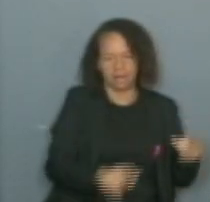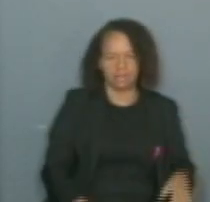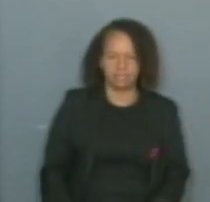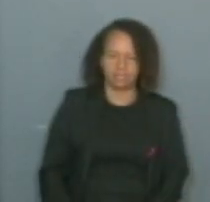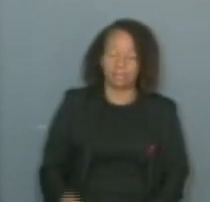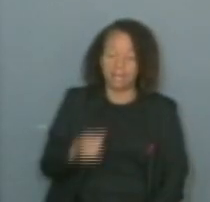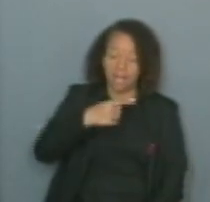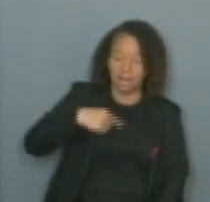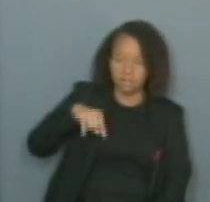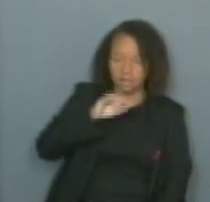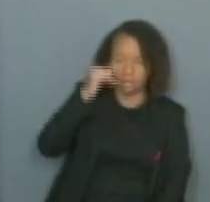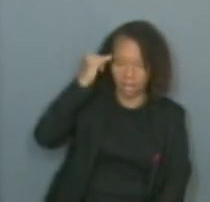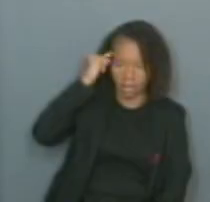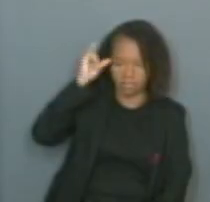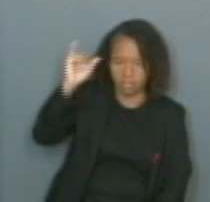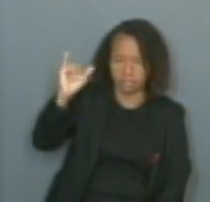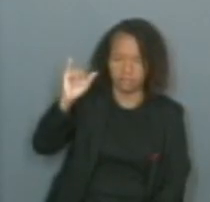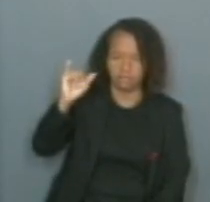gente evitar